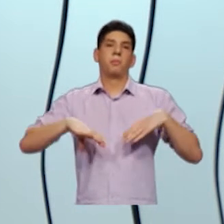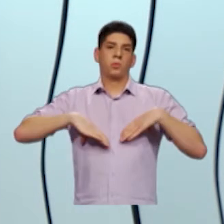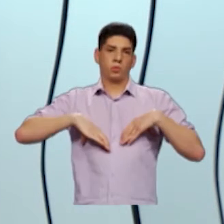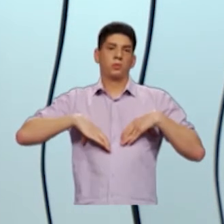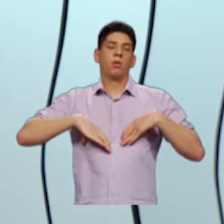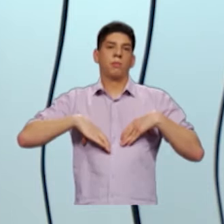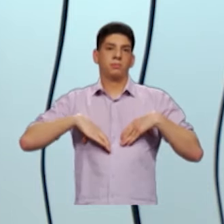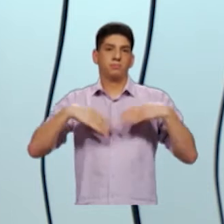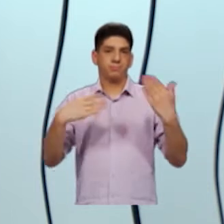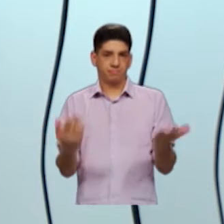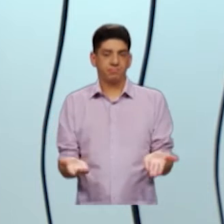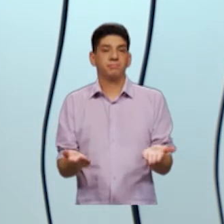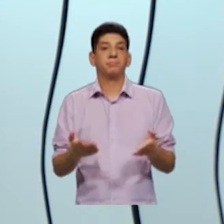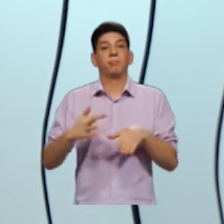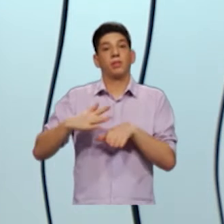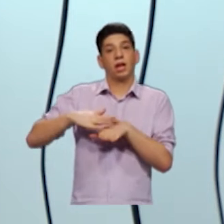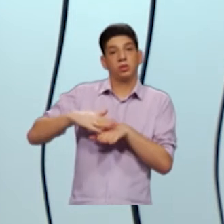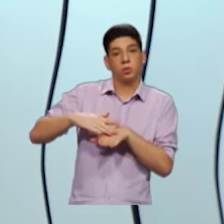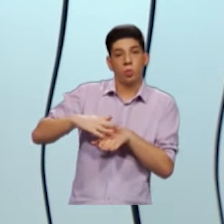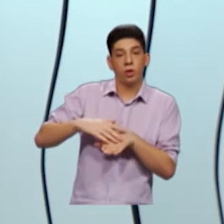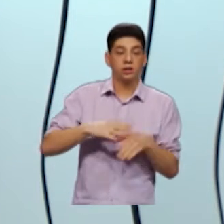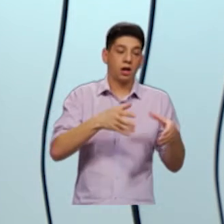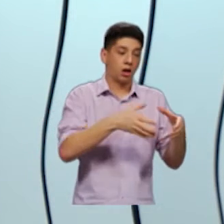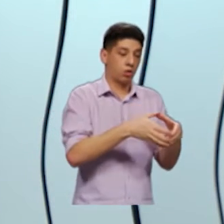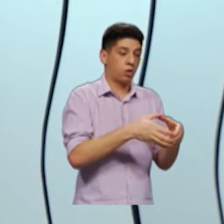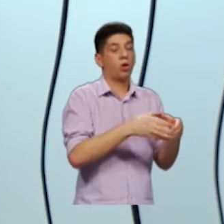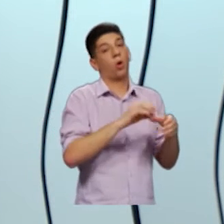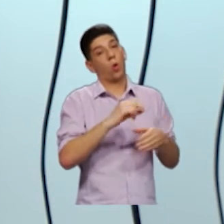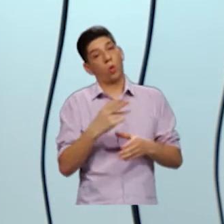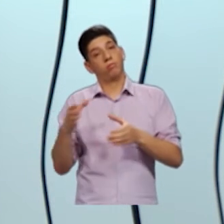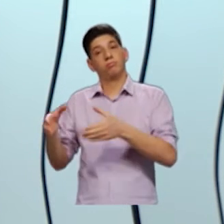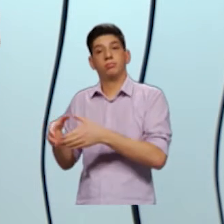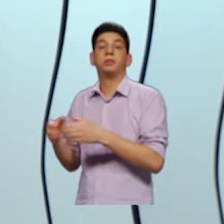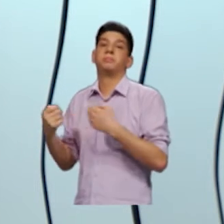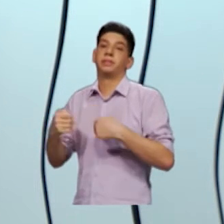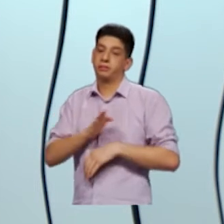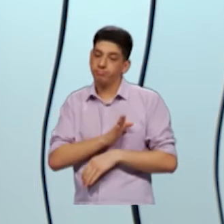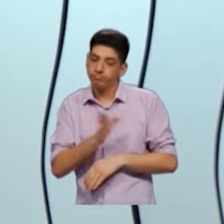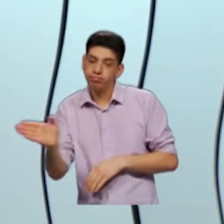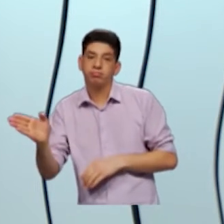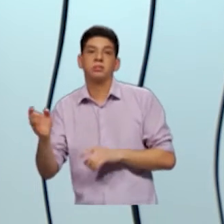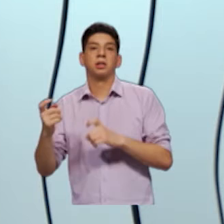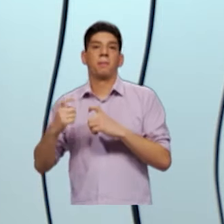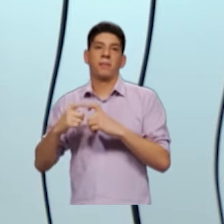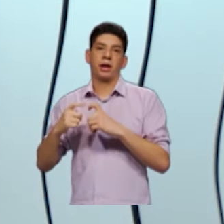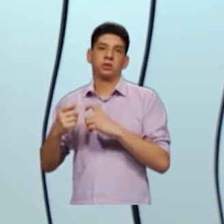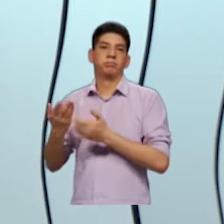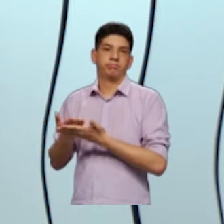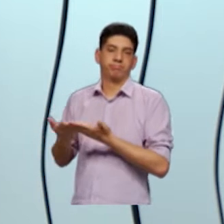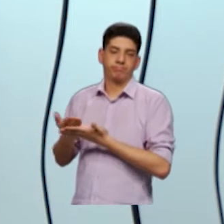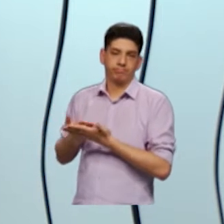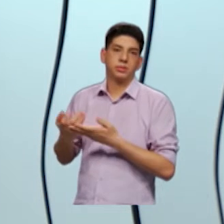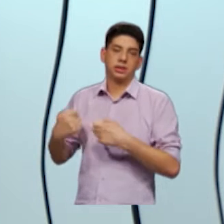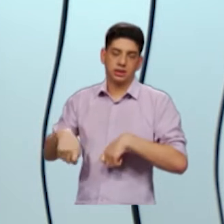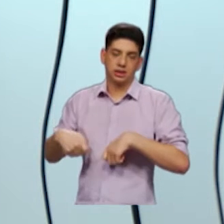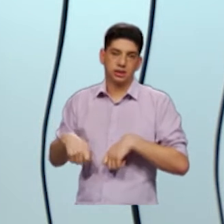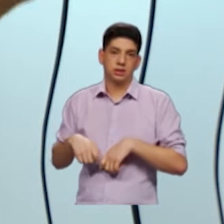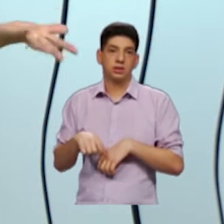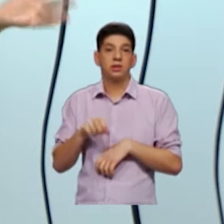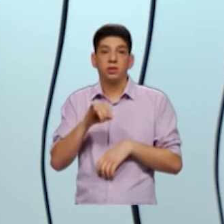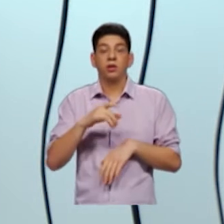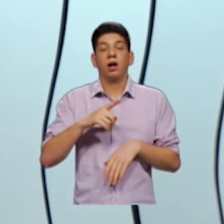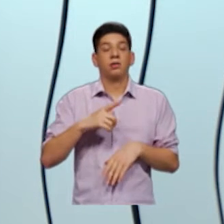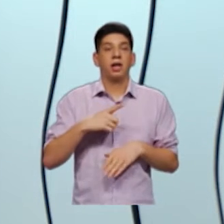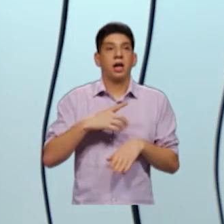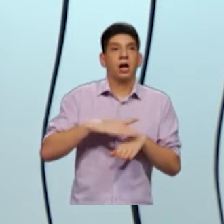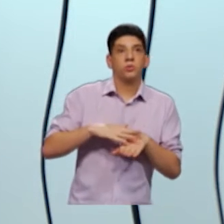nesse caso, a doença, mesmo sendo aguda ou grave, é necessário procurar um médico. Mesmo se você tiver uma doença, eu